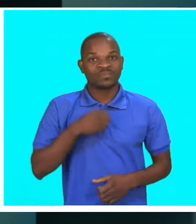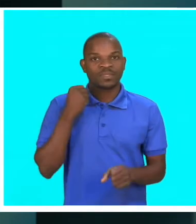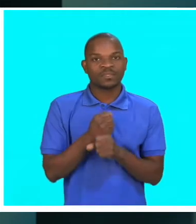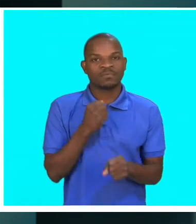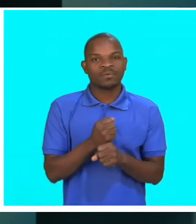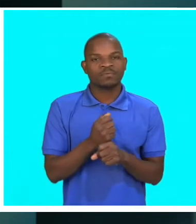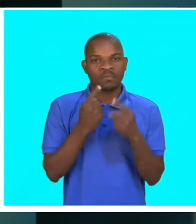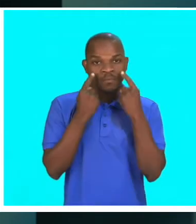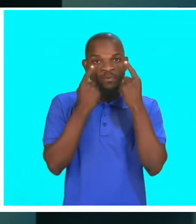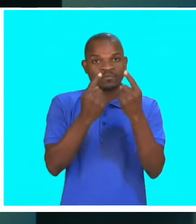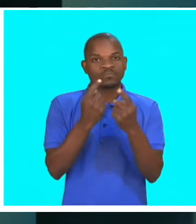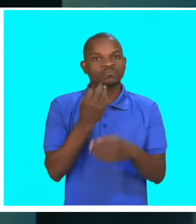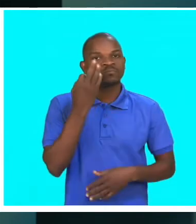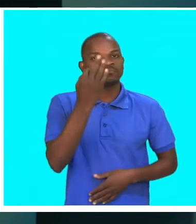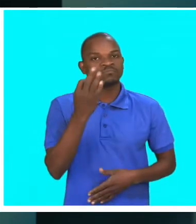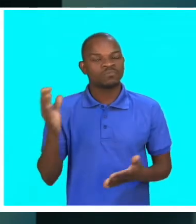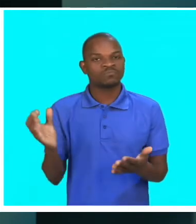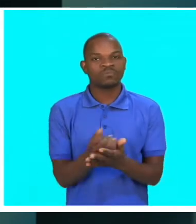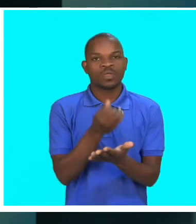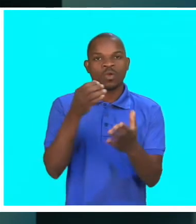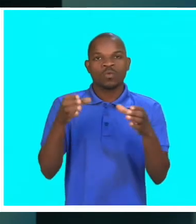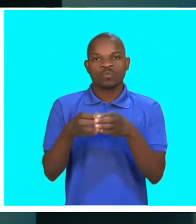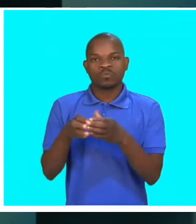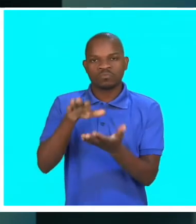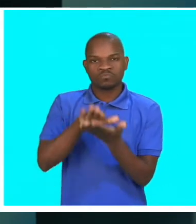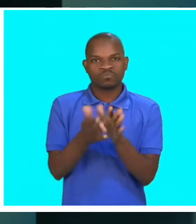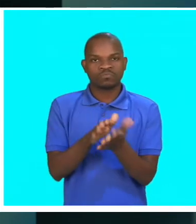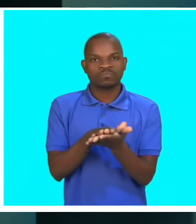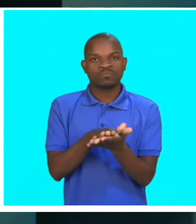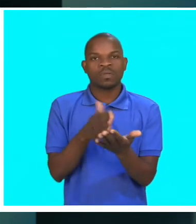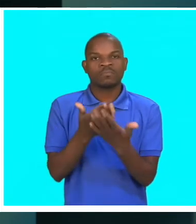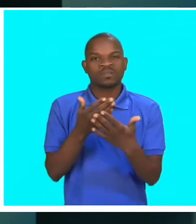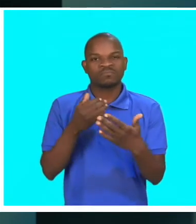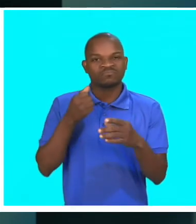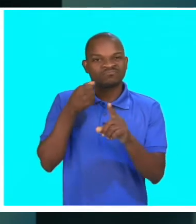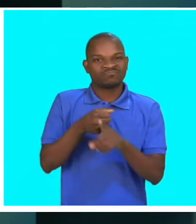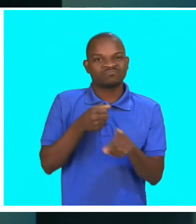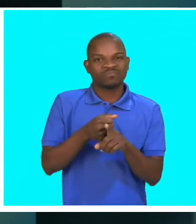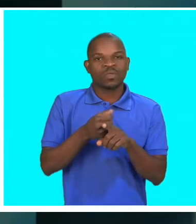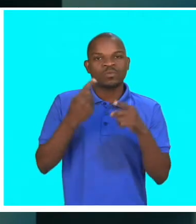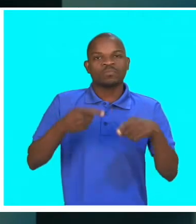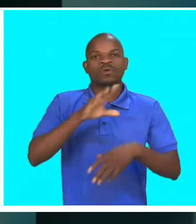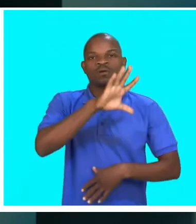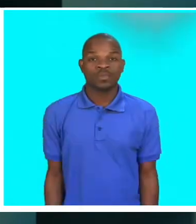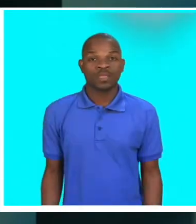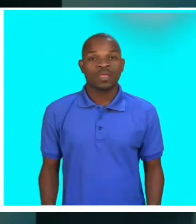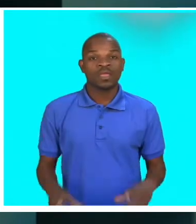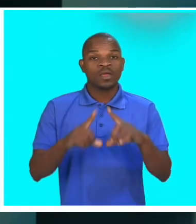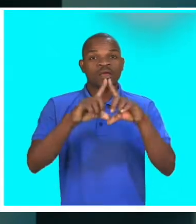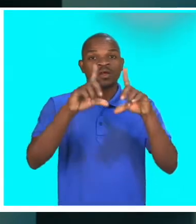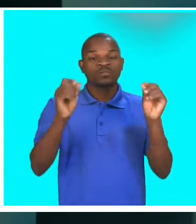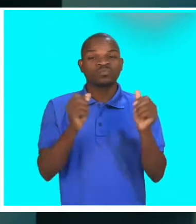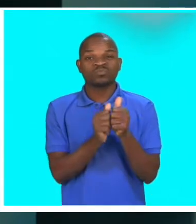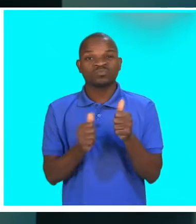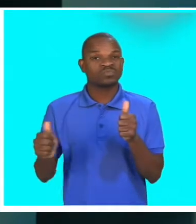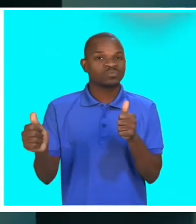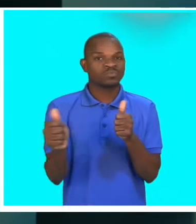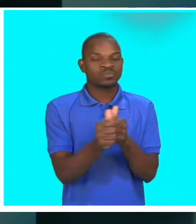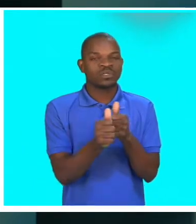para ver se até lá nós encontramos equipas preparadas para poder enfrentar as competições africanas. Em relação ao único